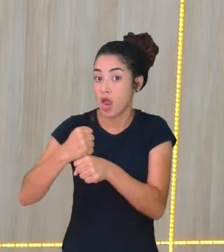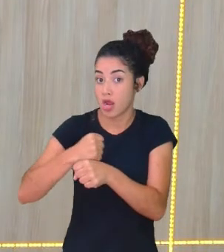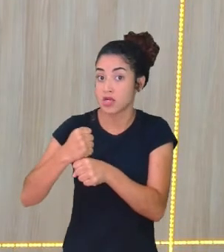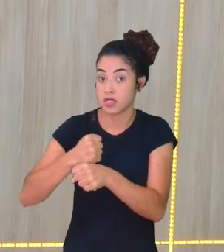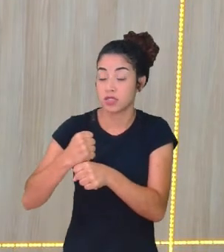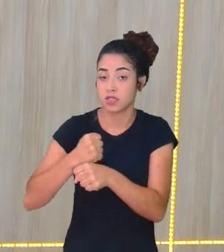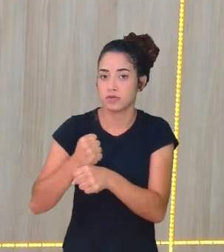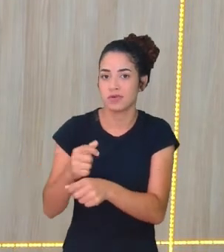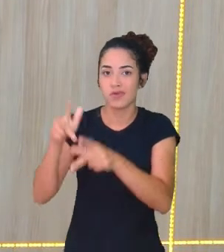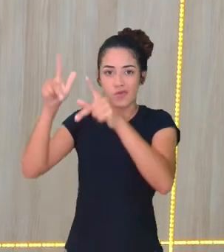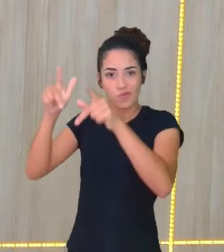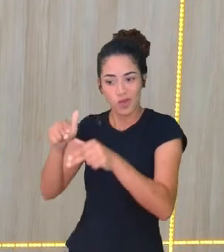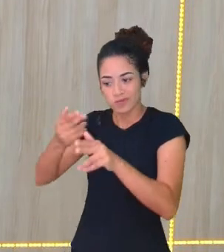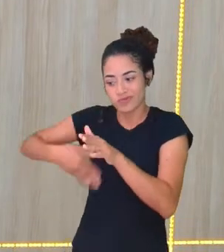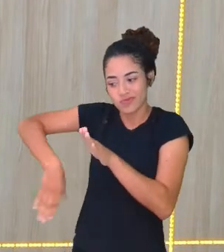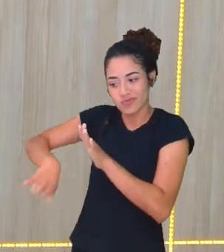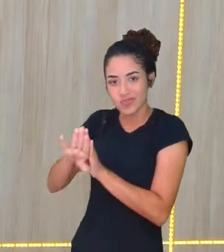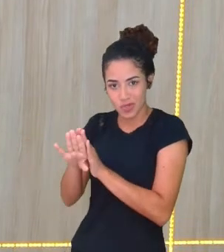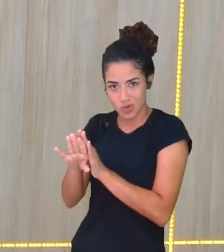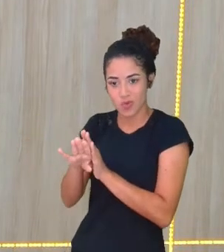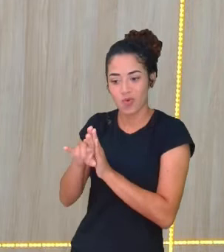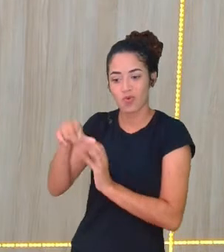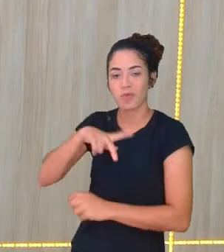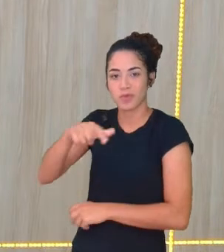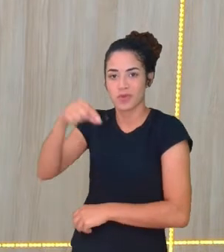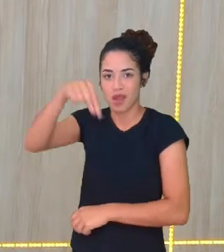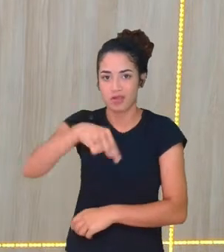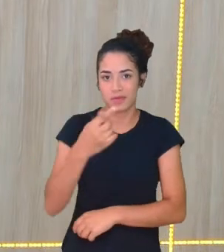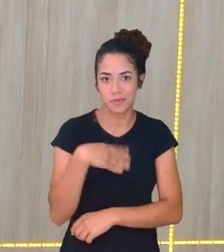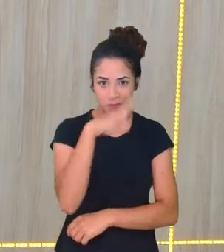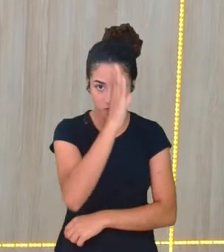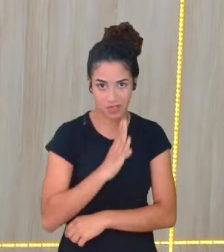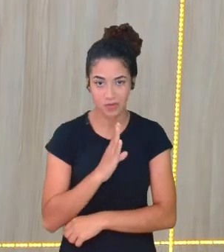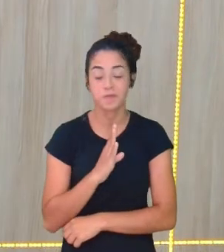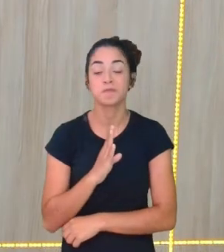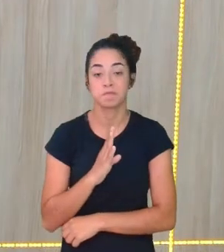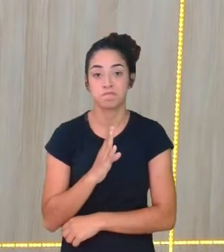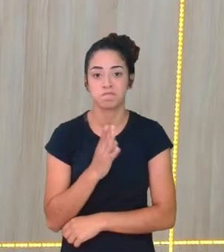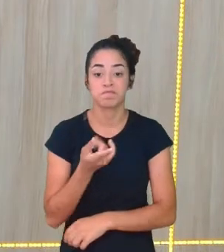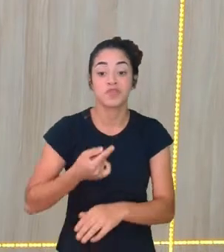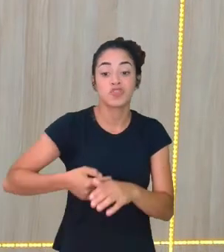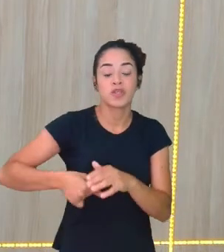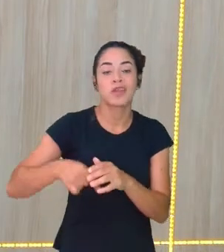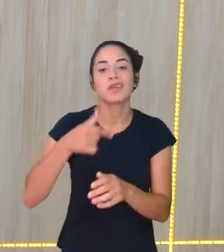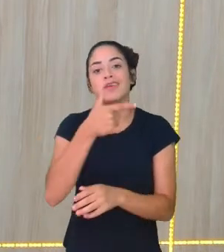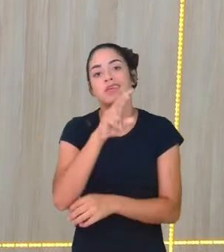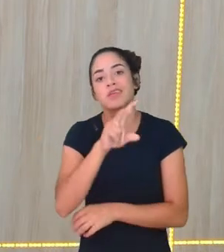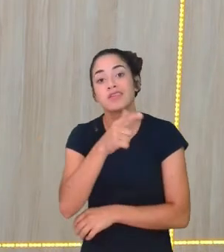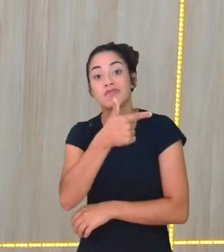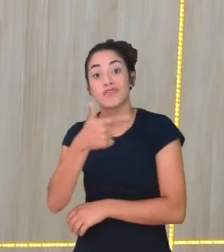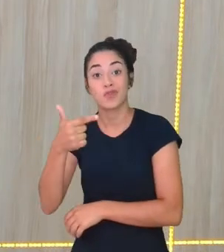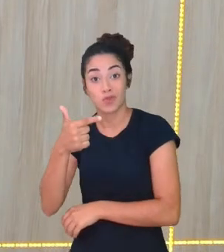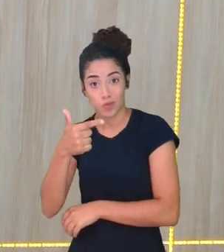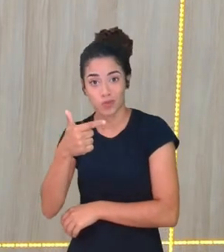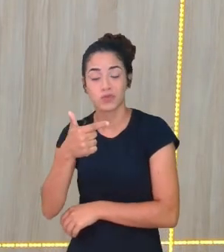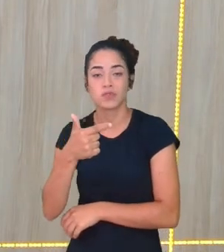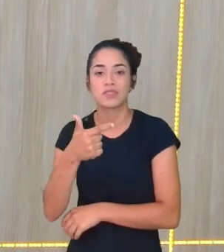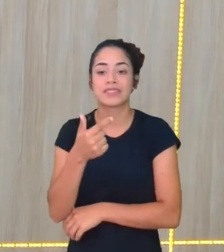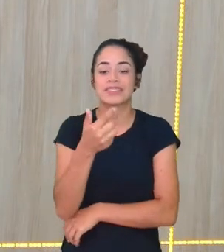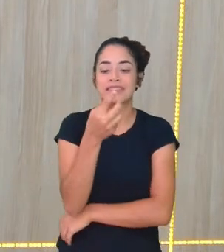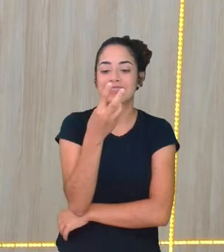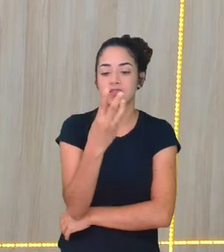a partir da data né de chegada dos portugueses ao Brasil desses 522 anos